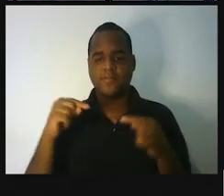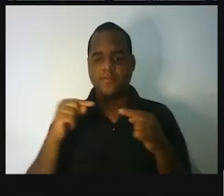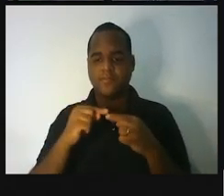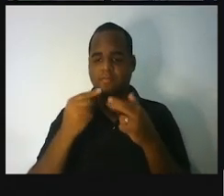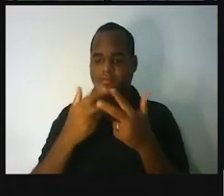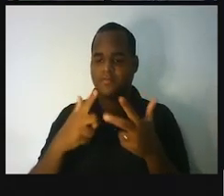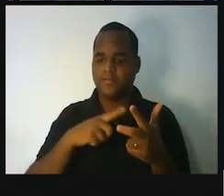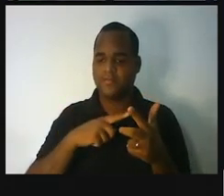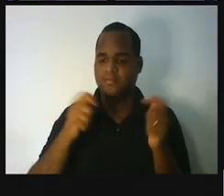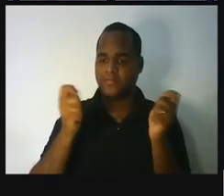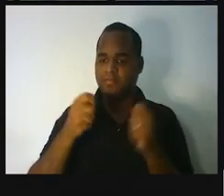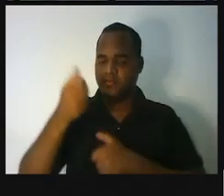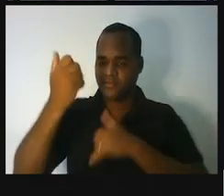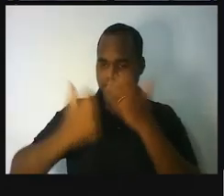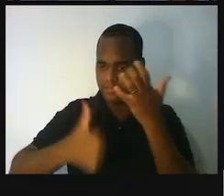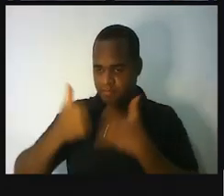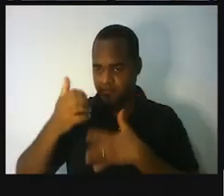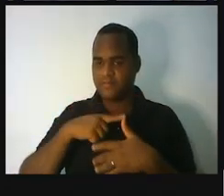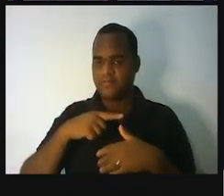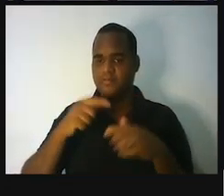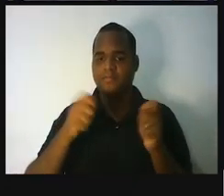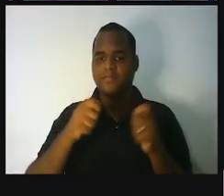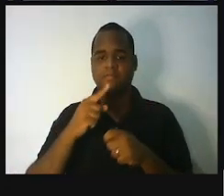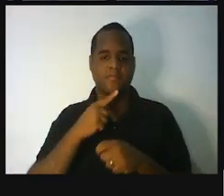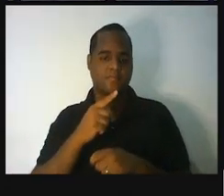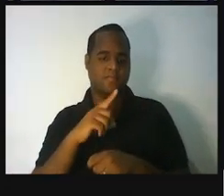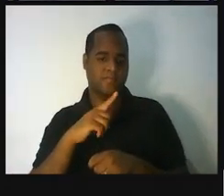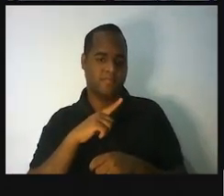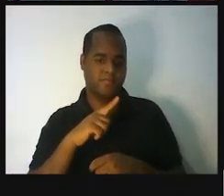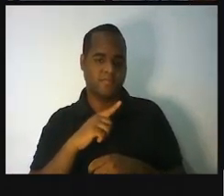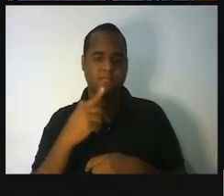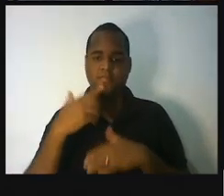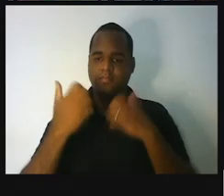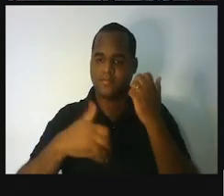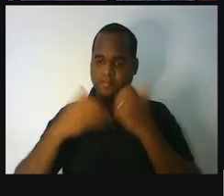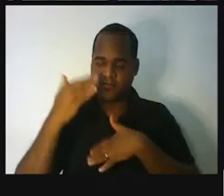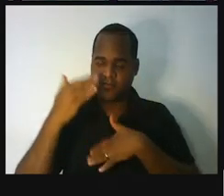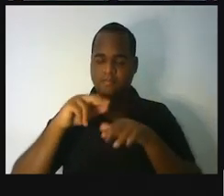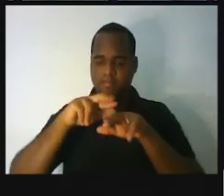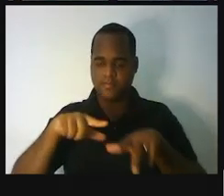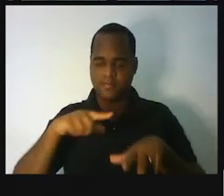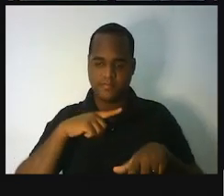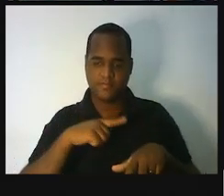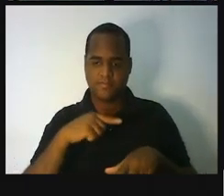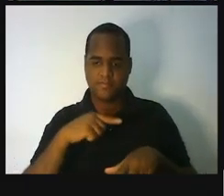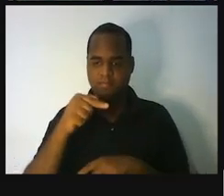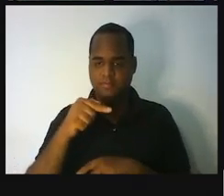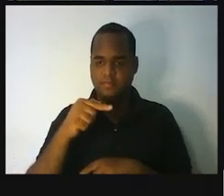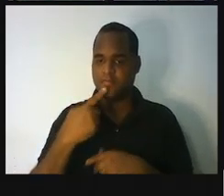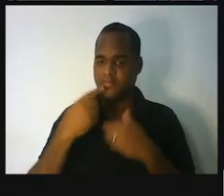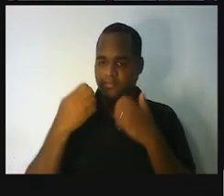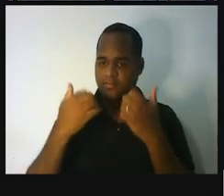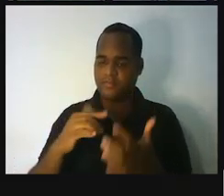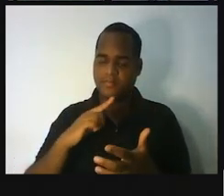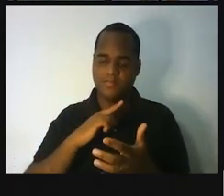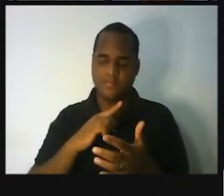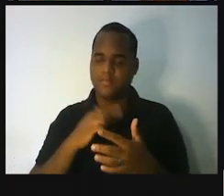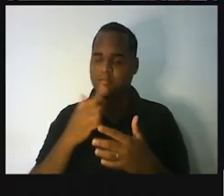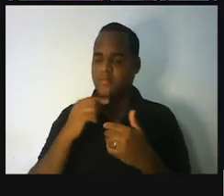já vem fazendo desde a aula 8, tá bom? A gente viu na aula 7, unidade de